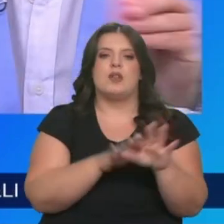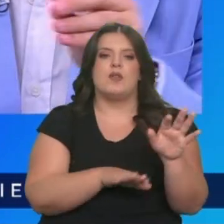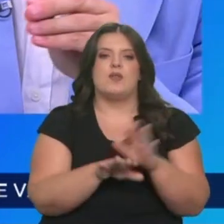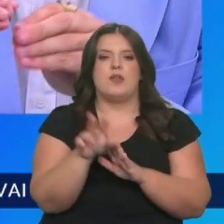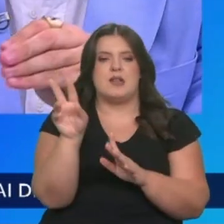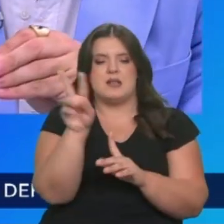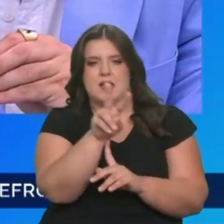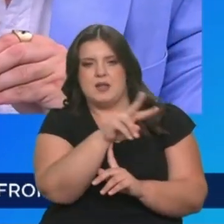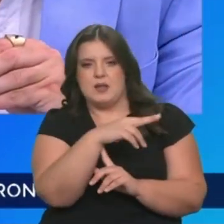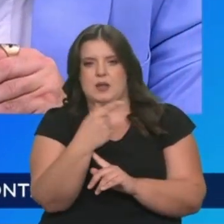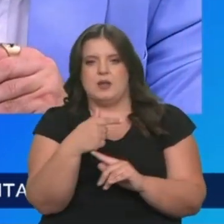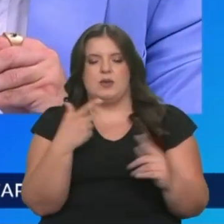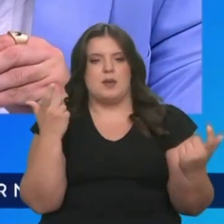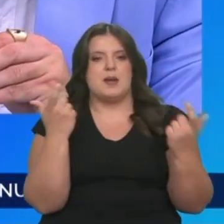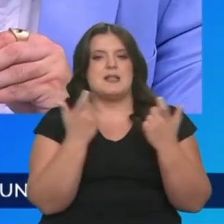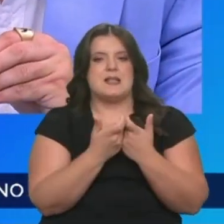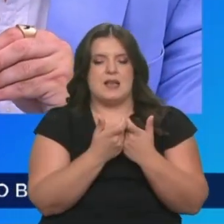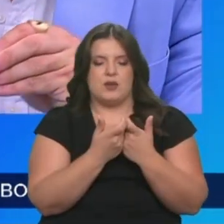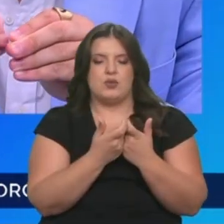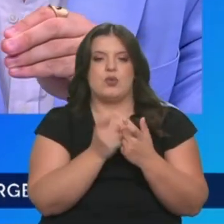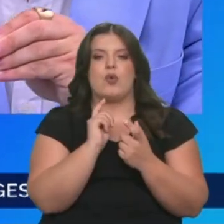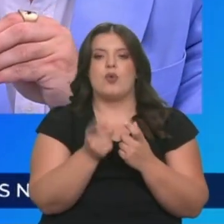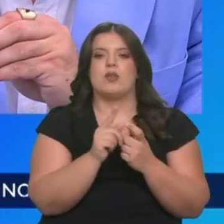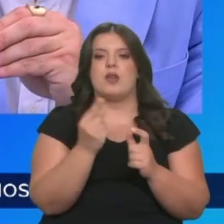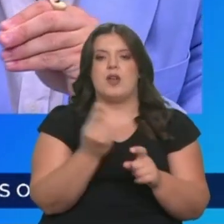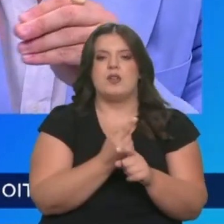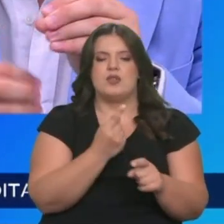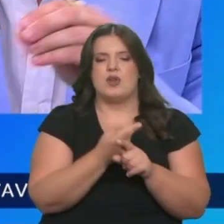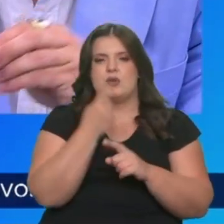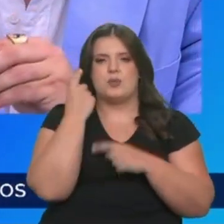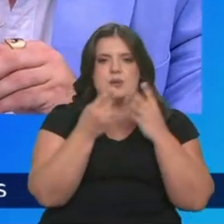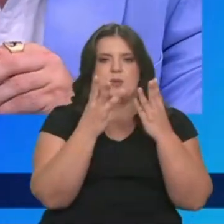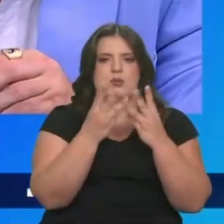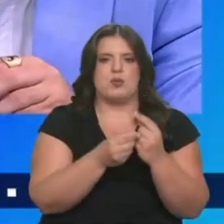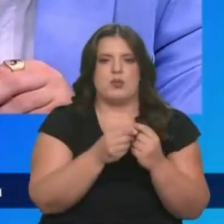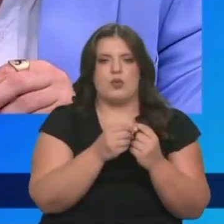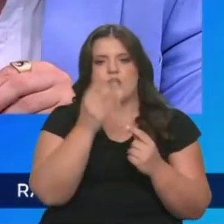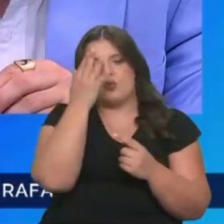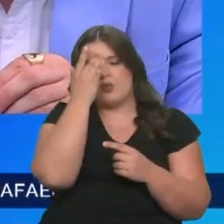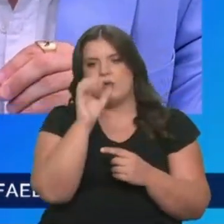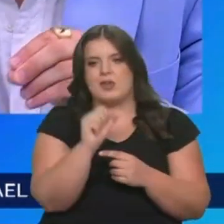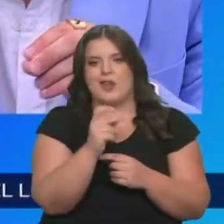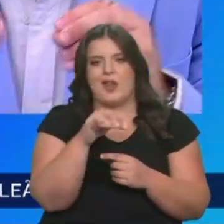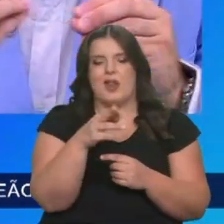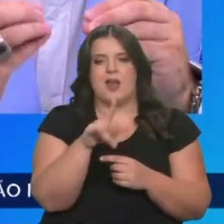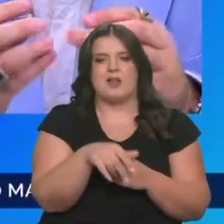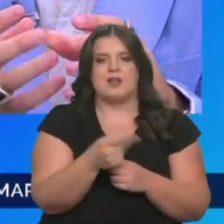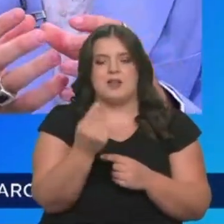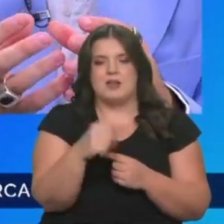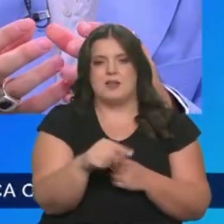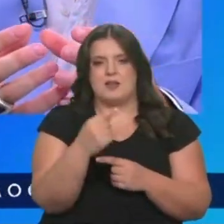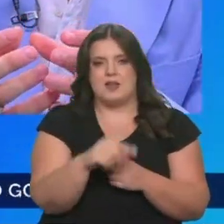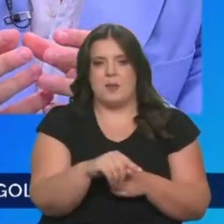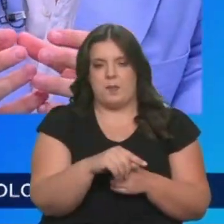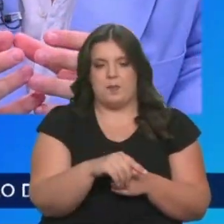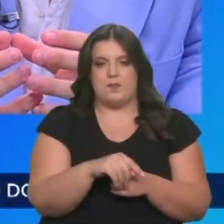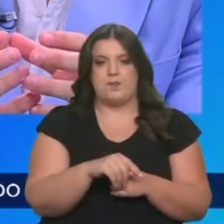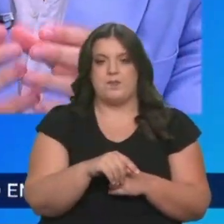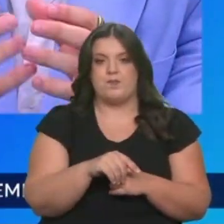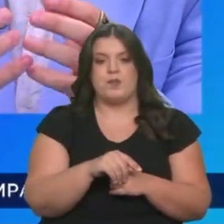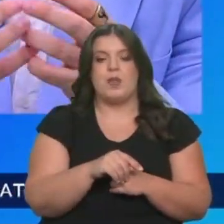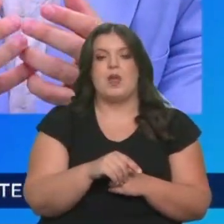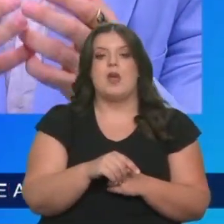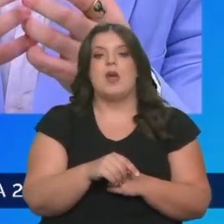leitura e bate certo com aquilo que são as nossas estimativas para o número de galáxias que existe no universo. Ou seja,